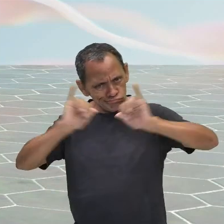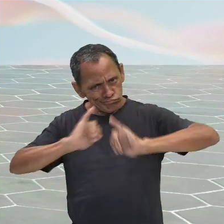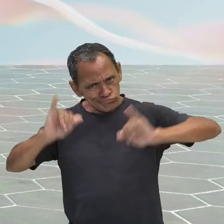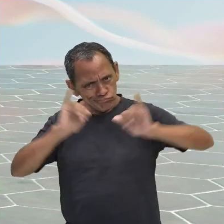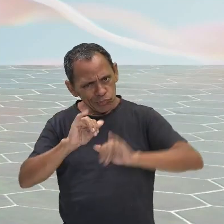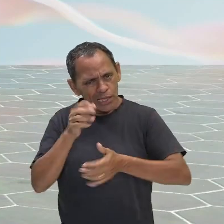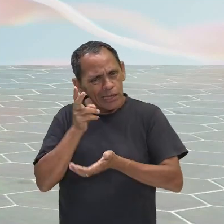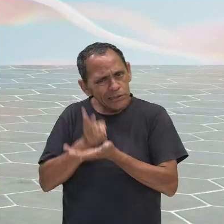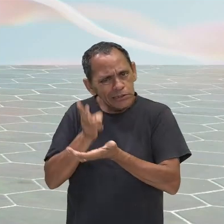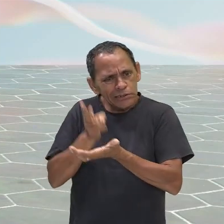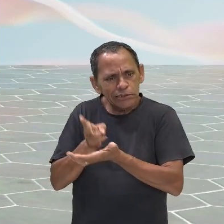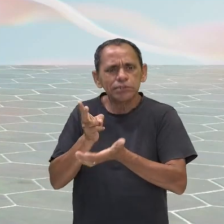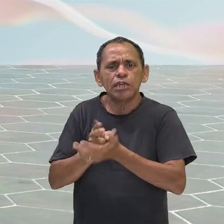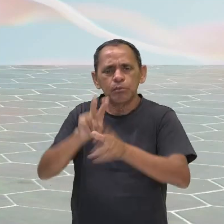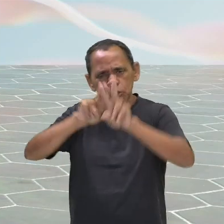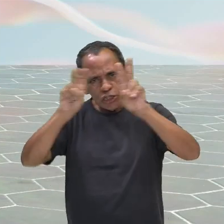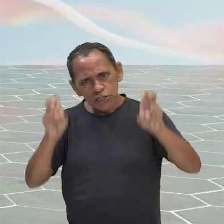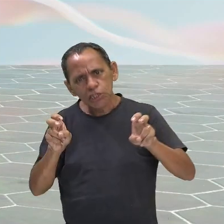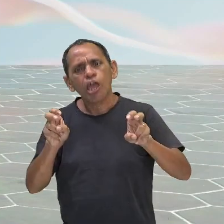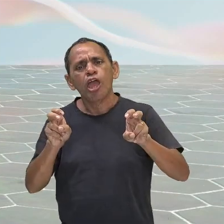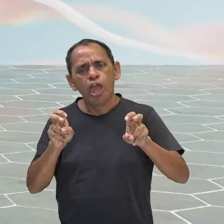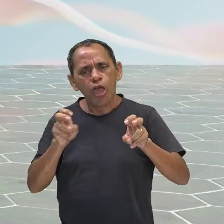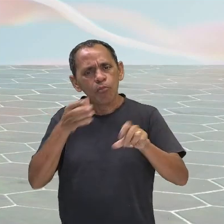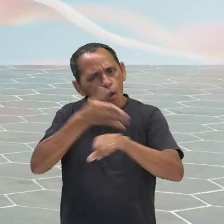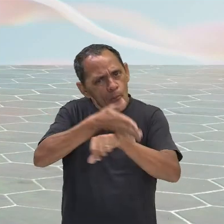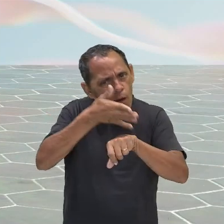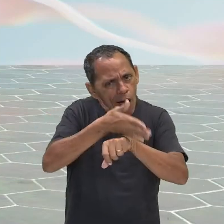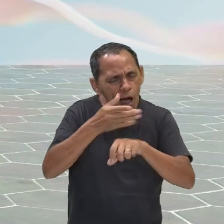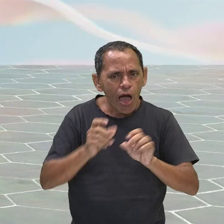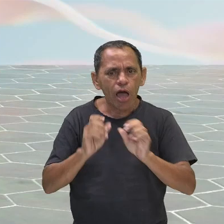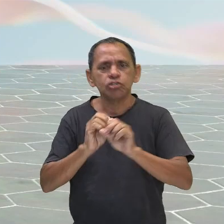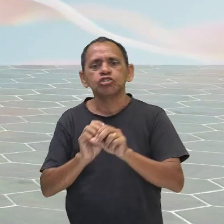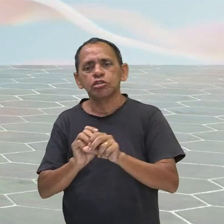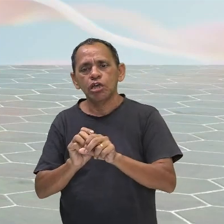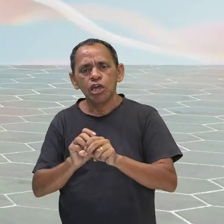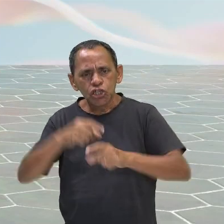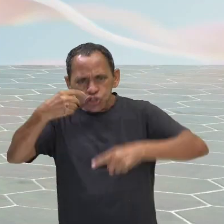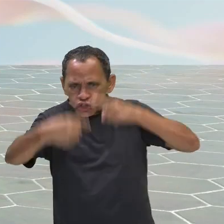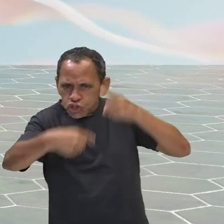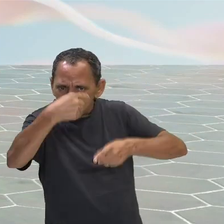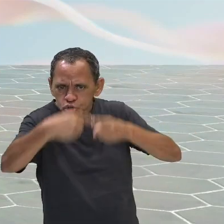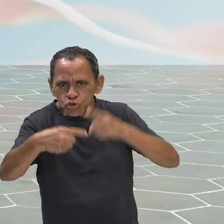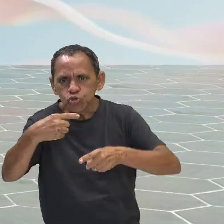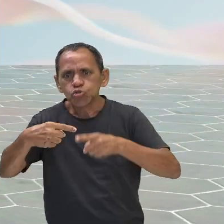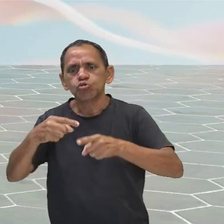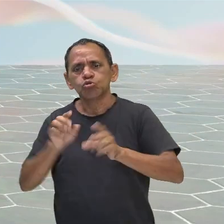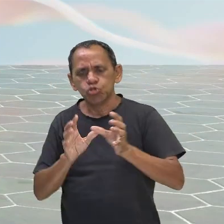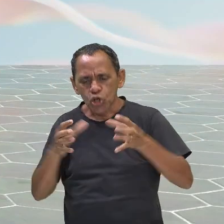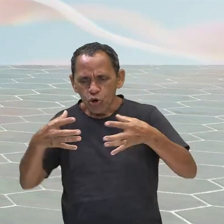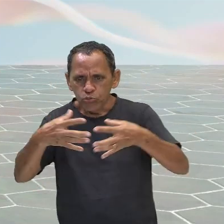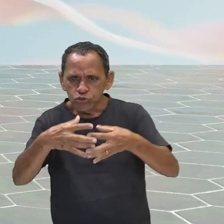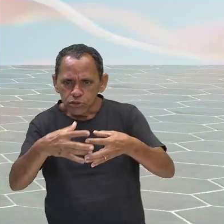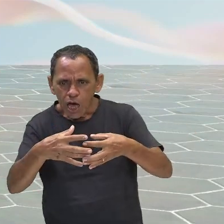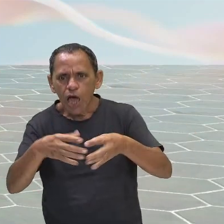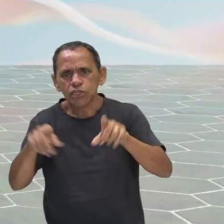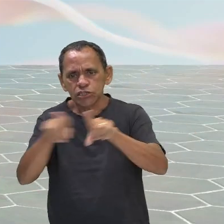que fazem parte das rodas de conversa, né? São assuntos que fazem parte ali de consultórios,